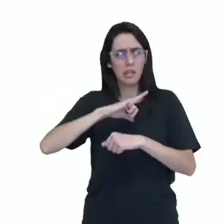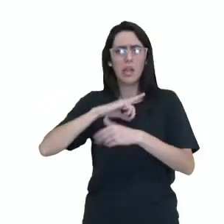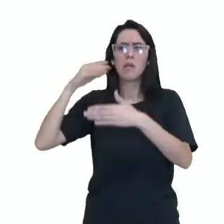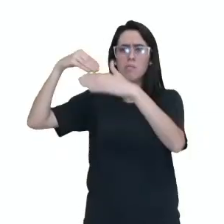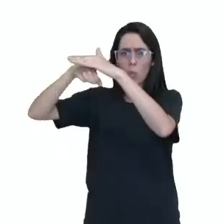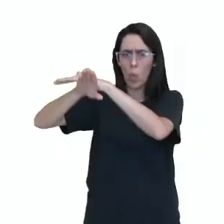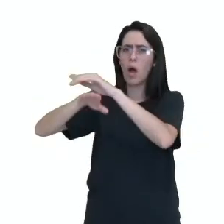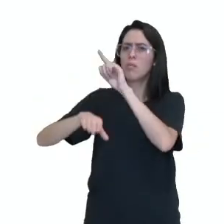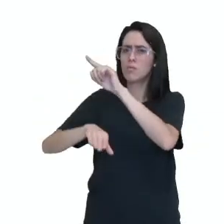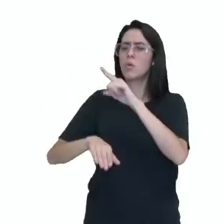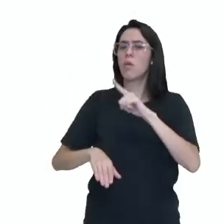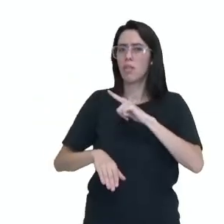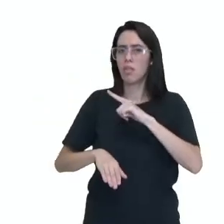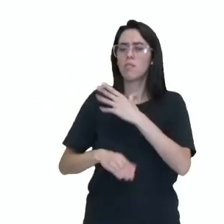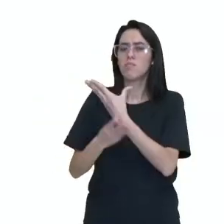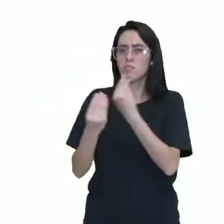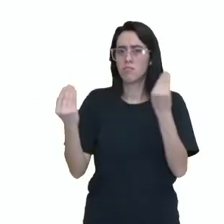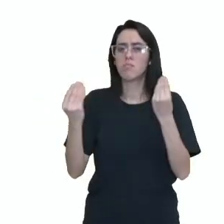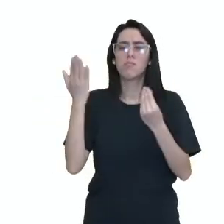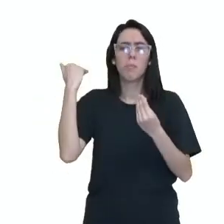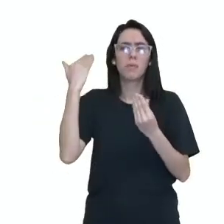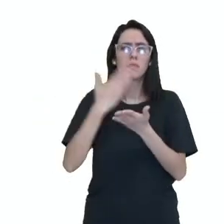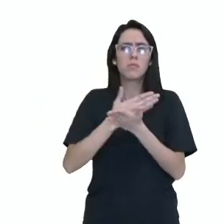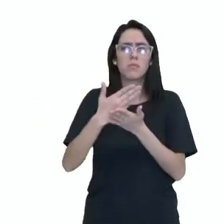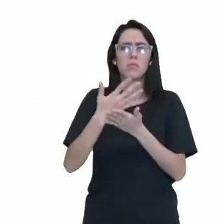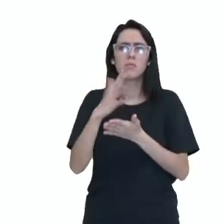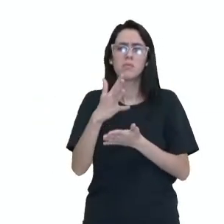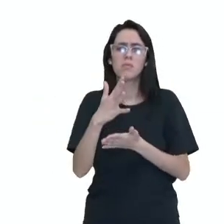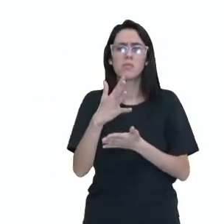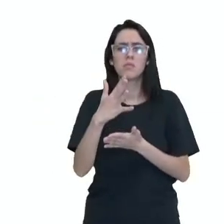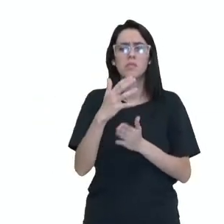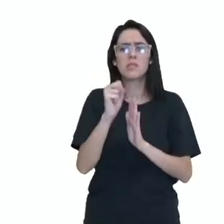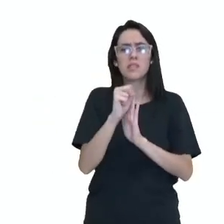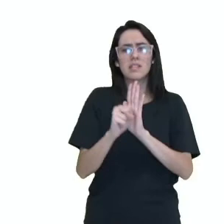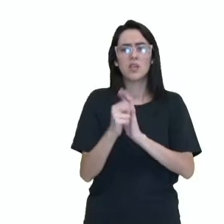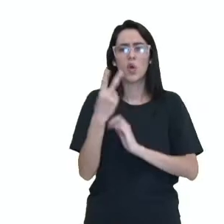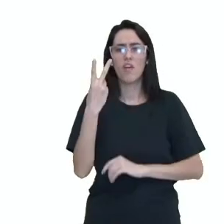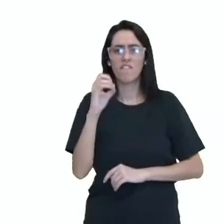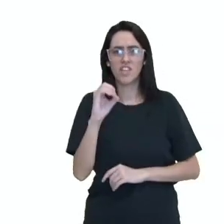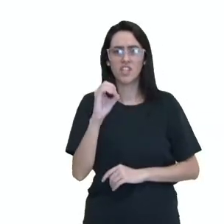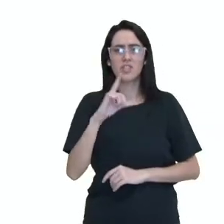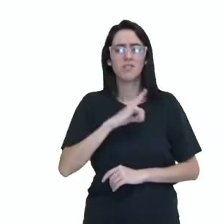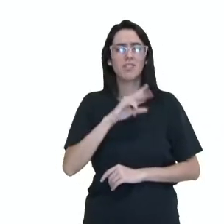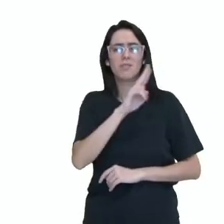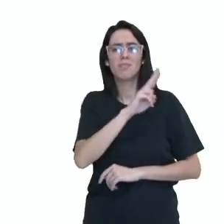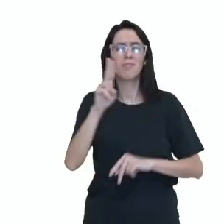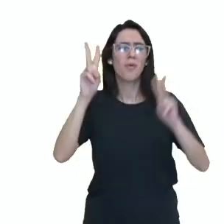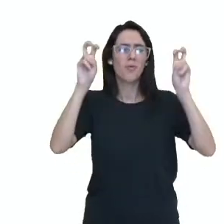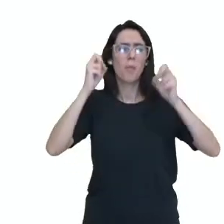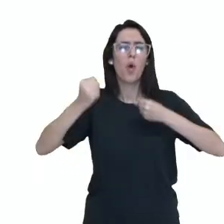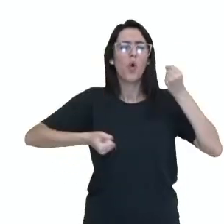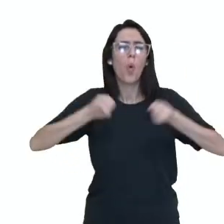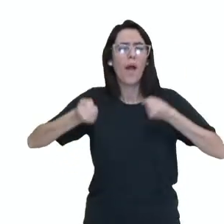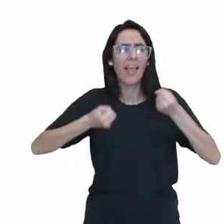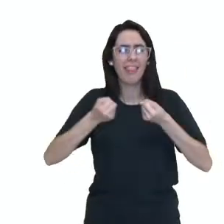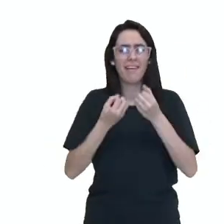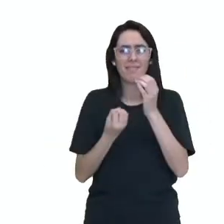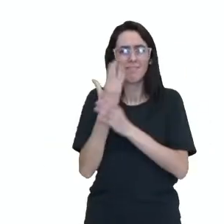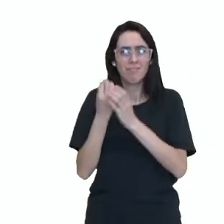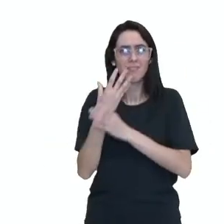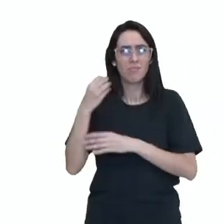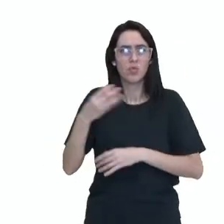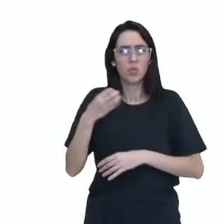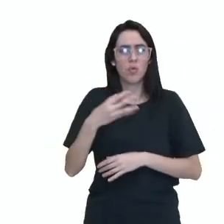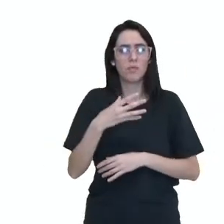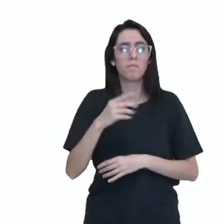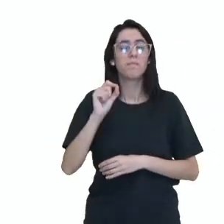seu desenvolvimento durante a segunda metade do século XX, período que ficou conhecido como corrida armamentista. O país com maior quantidade de